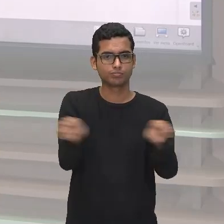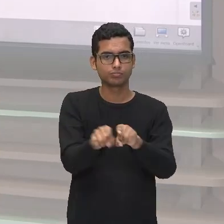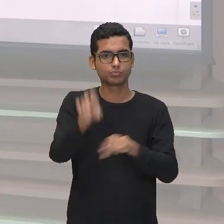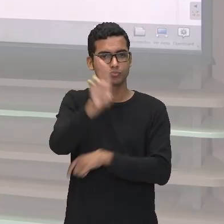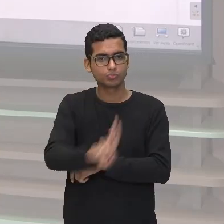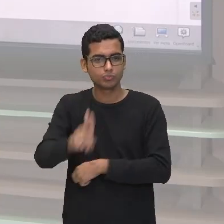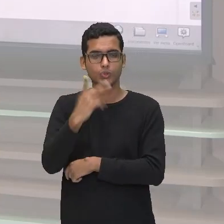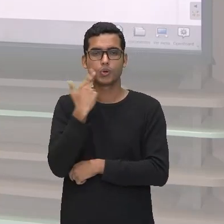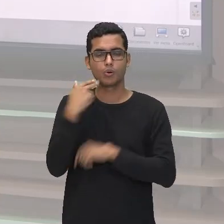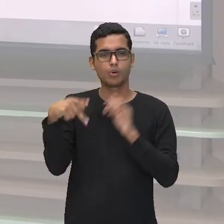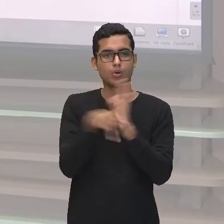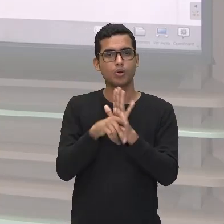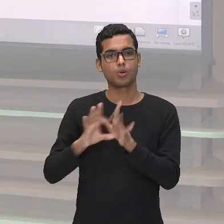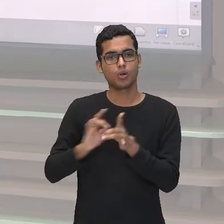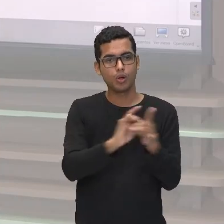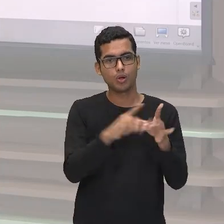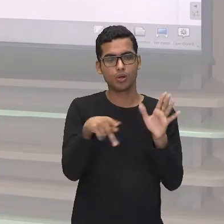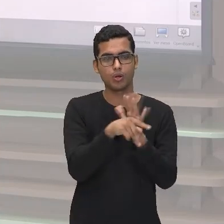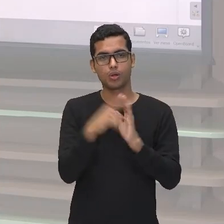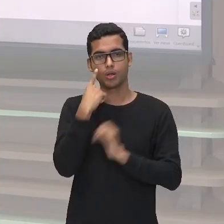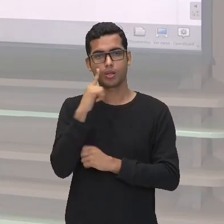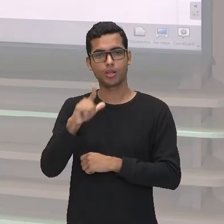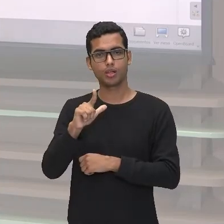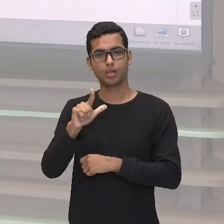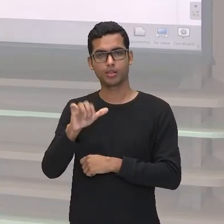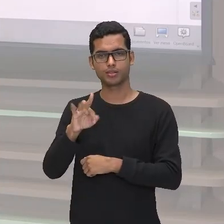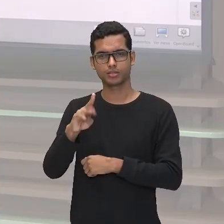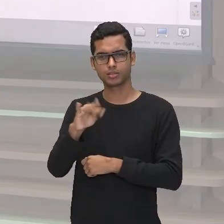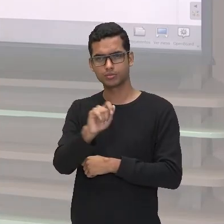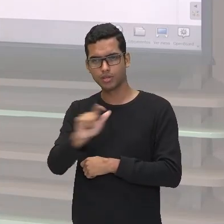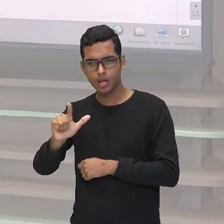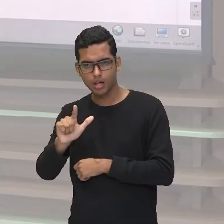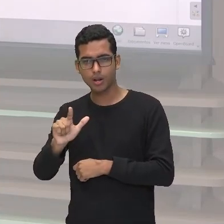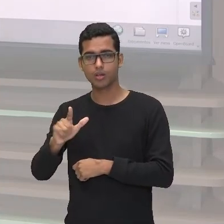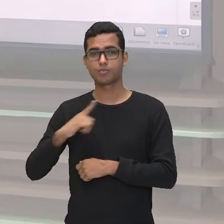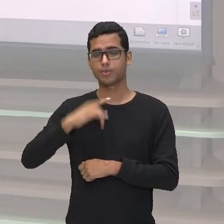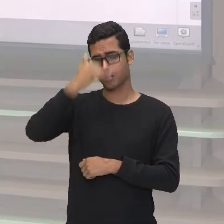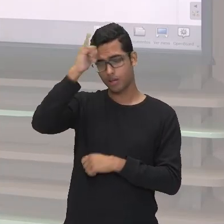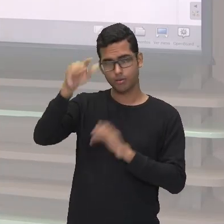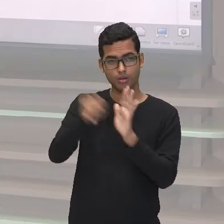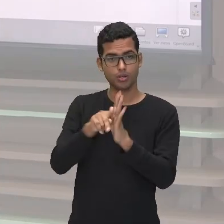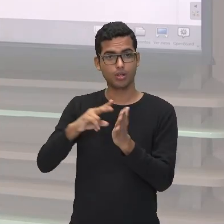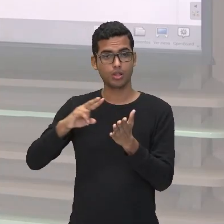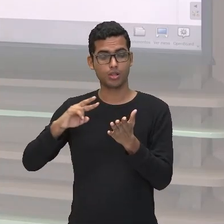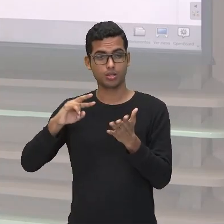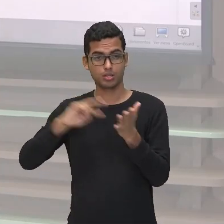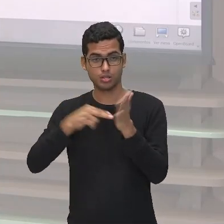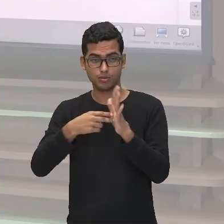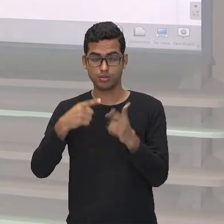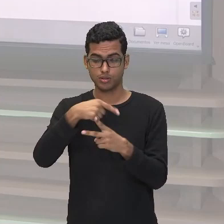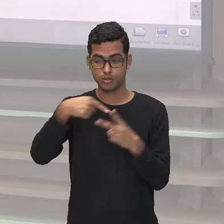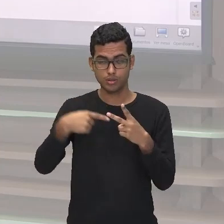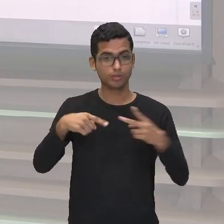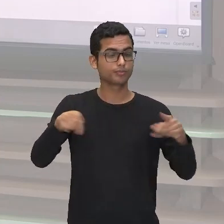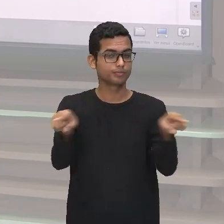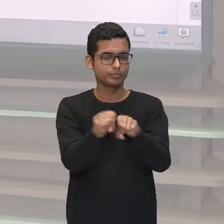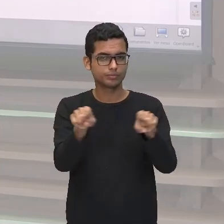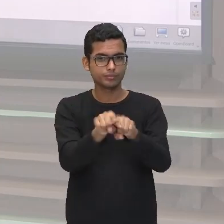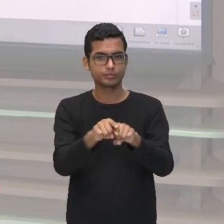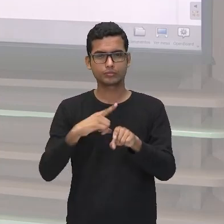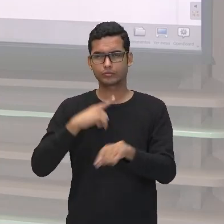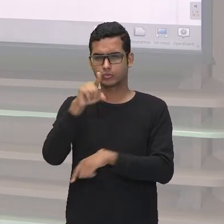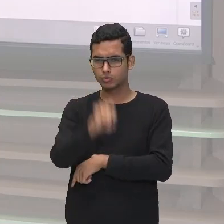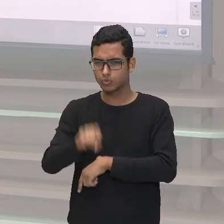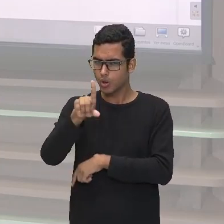o sentido literal para não permitir duplo sentido, dupla interpretação, e algumas vezes, quando você decide